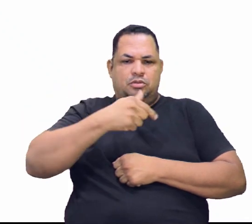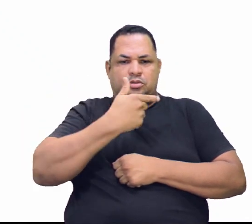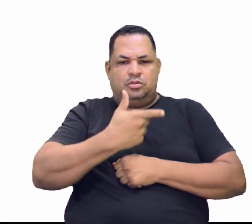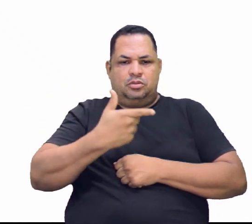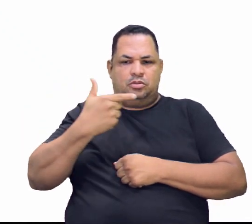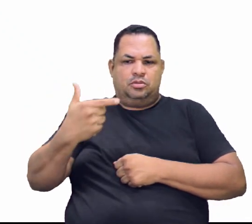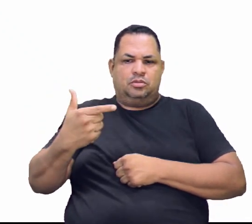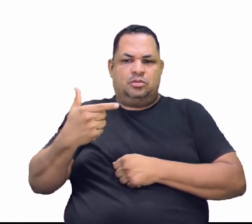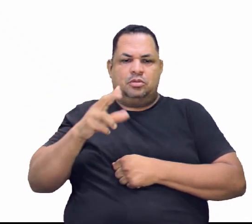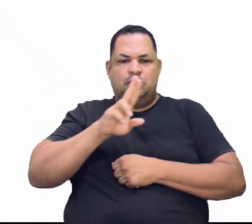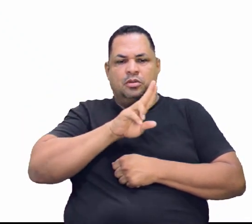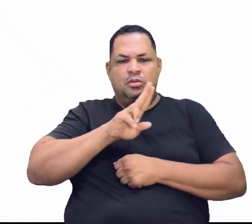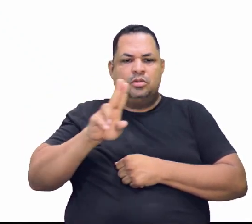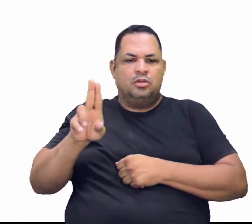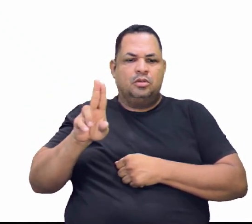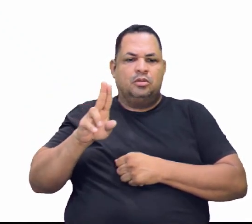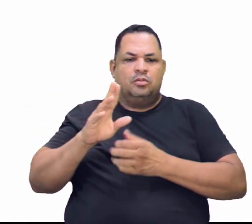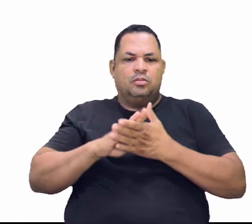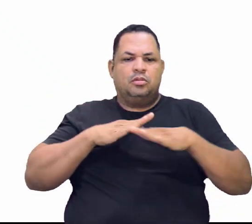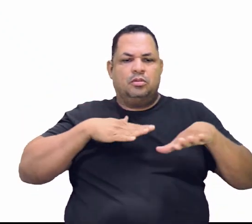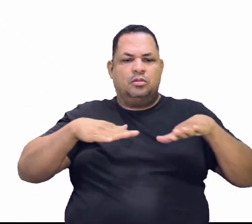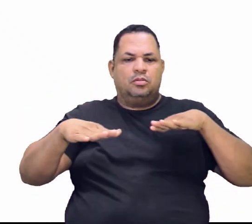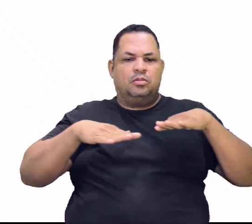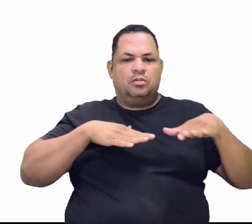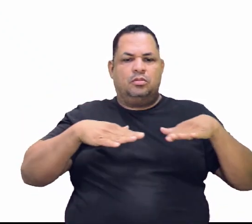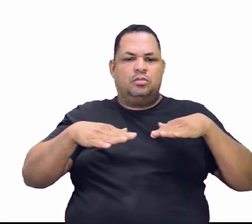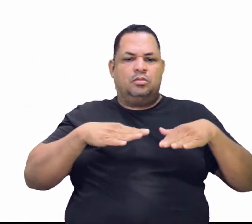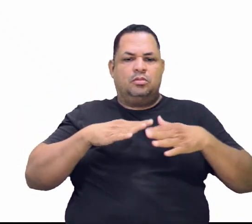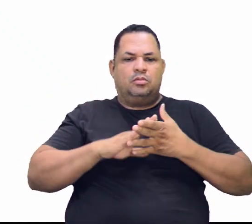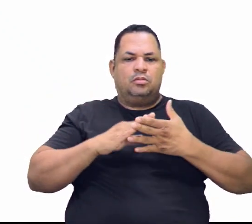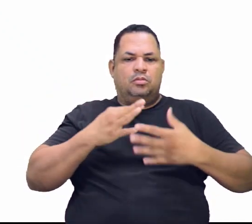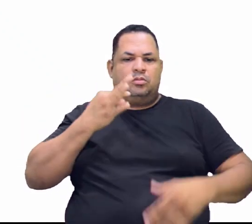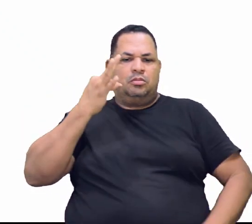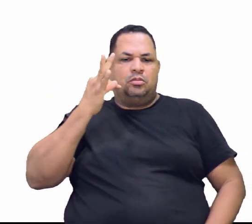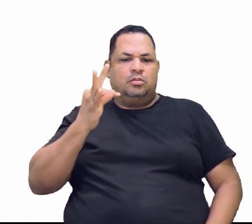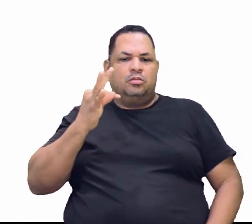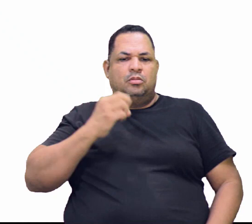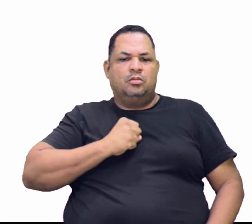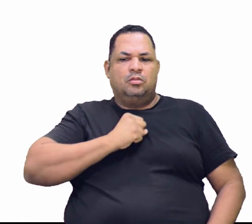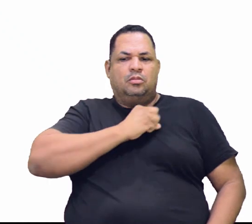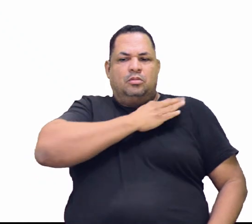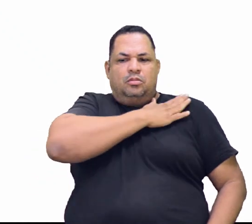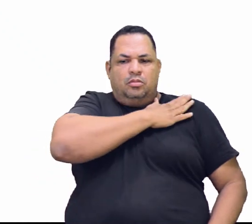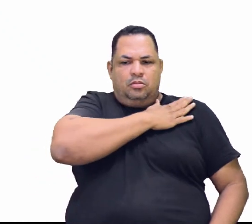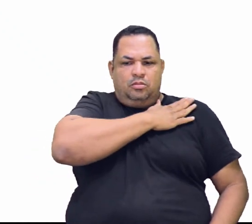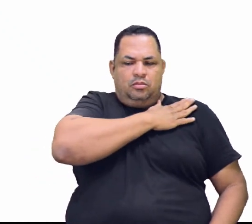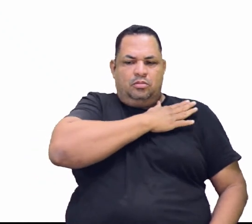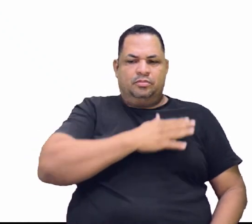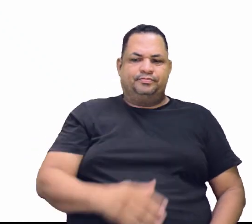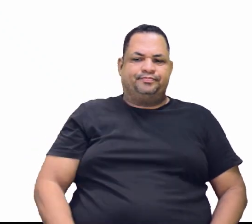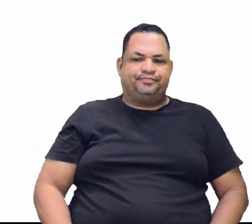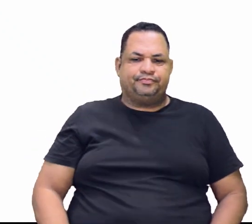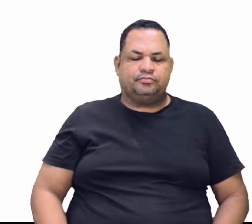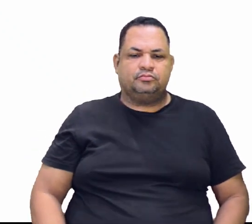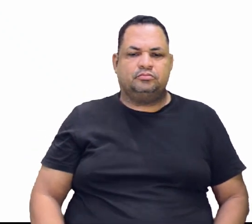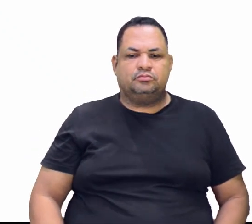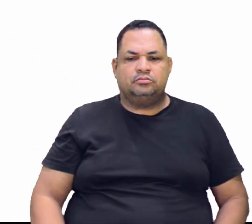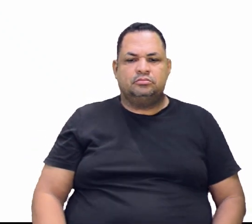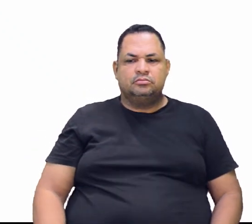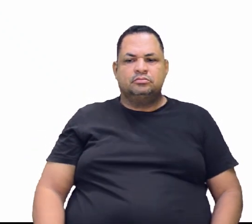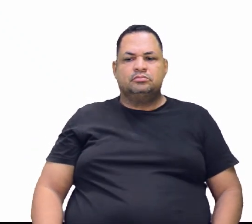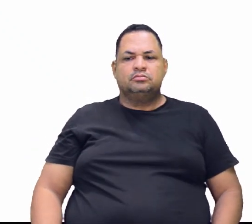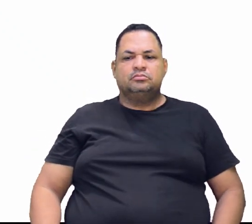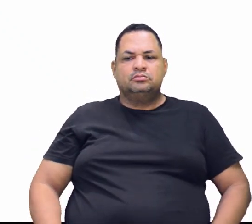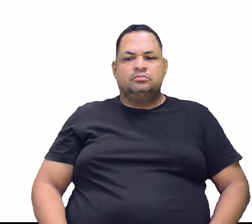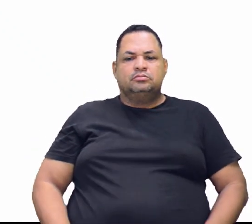1922, chamado de Movimento Tenentista. Tenentista, tá? Olha